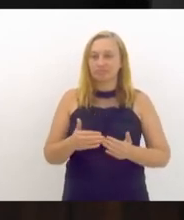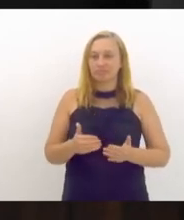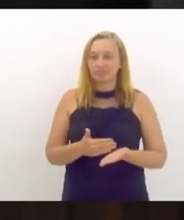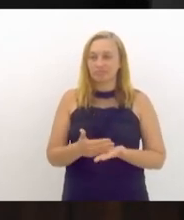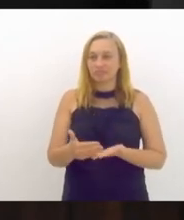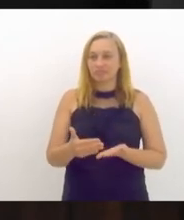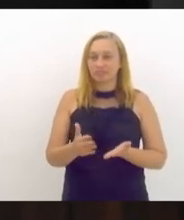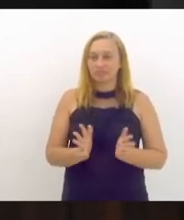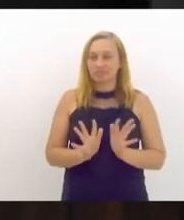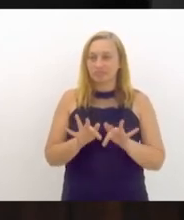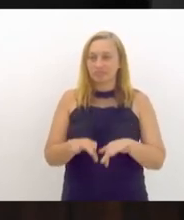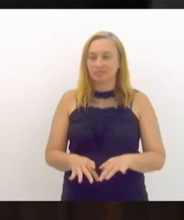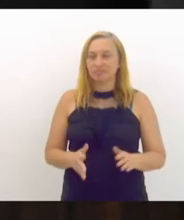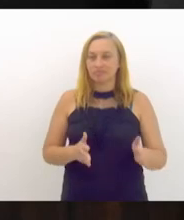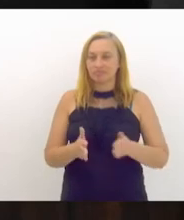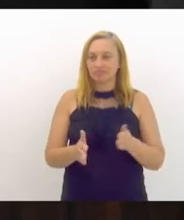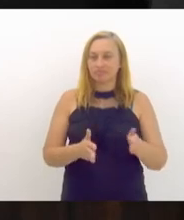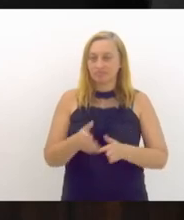final,